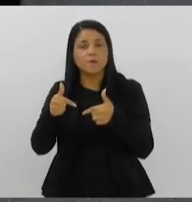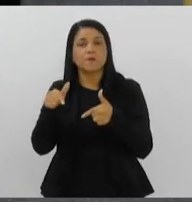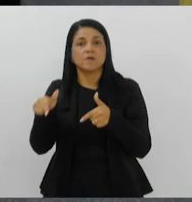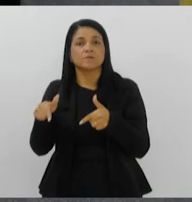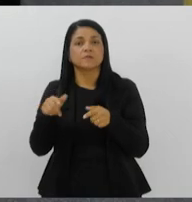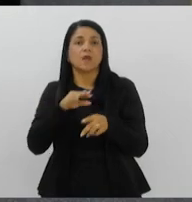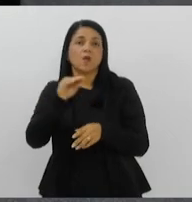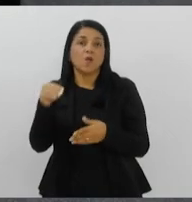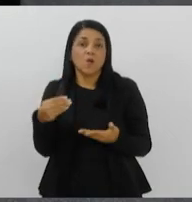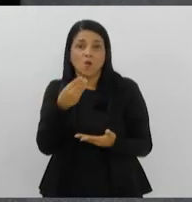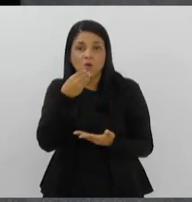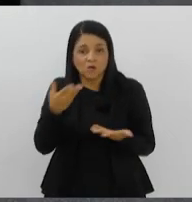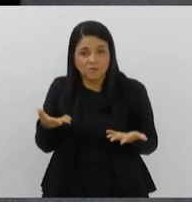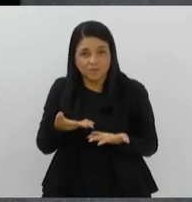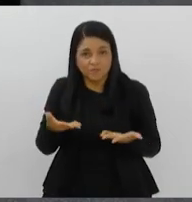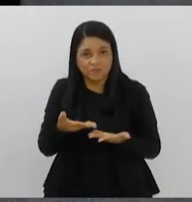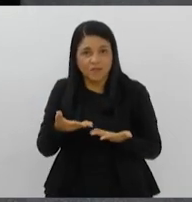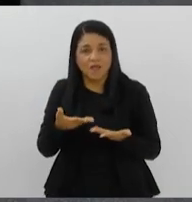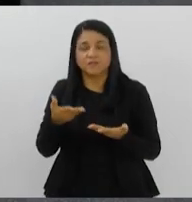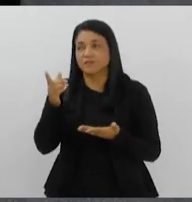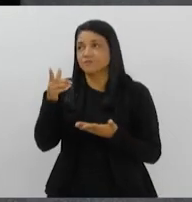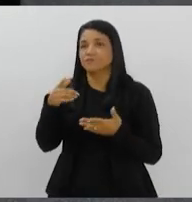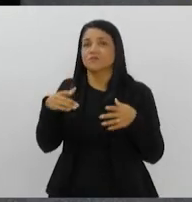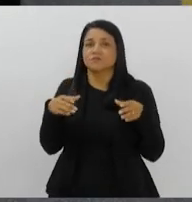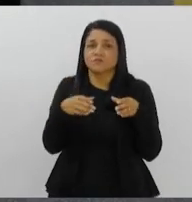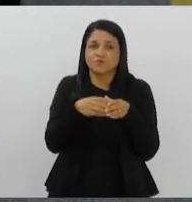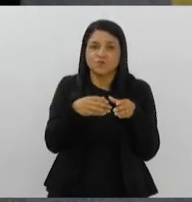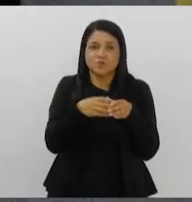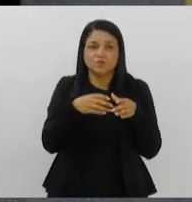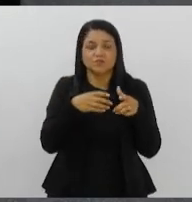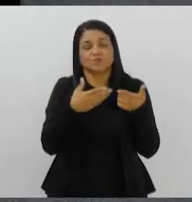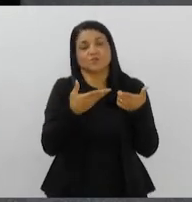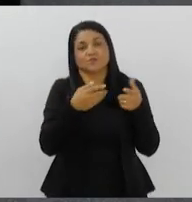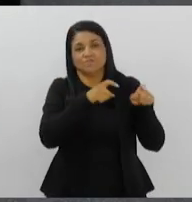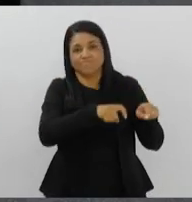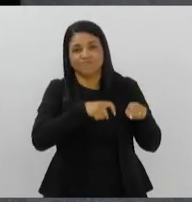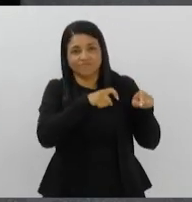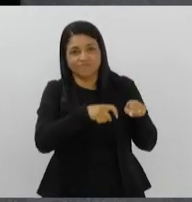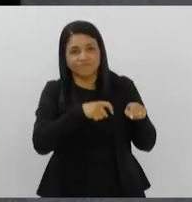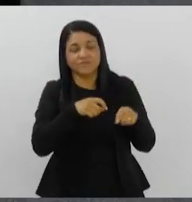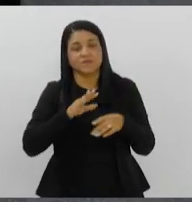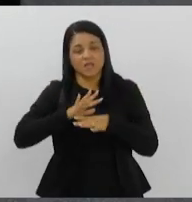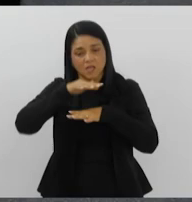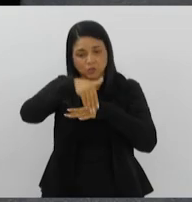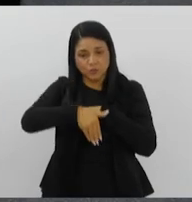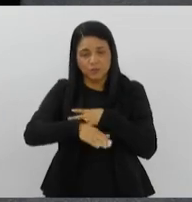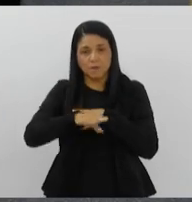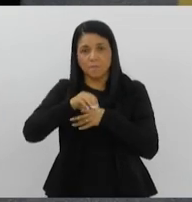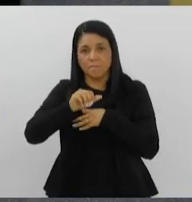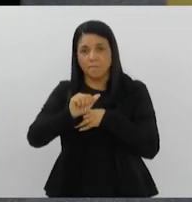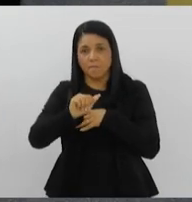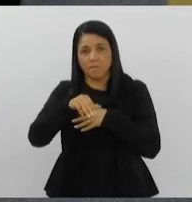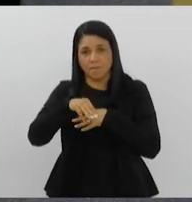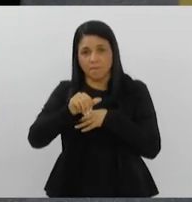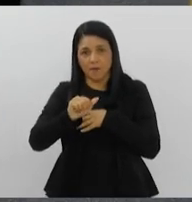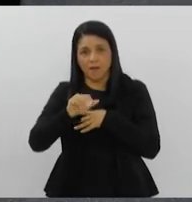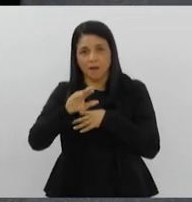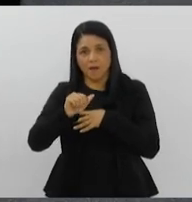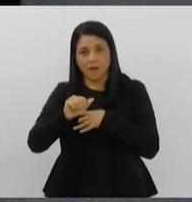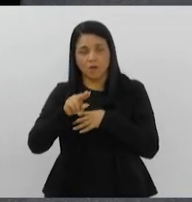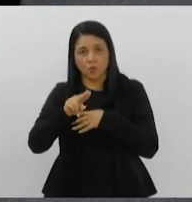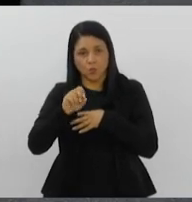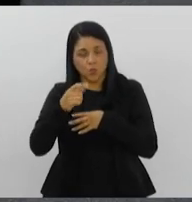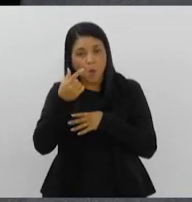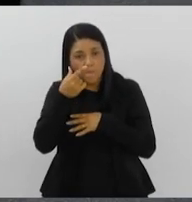dessa oportunidade aos queridos irmãos de Cachoeiras de Macacu, que eu pude ver de perto quanto sofreram nesse momento tão